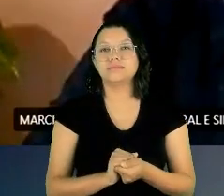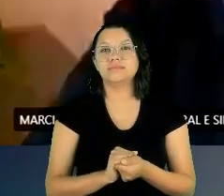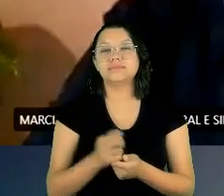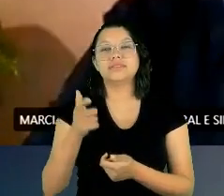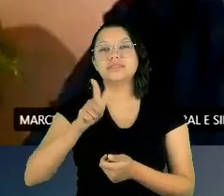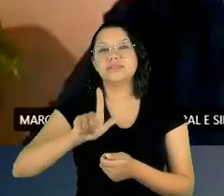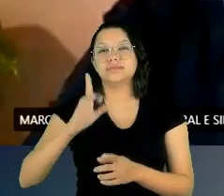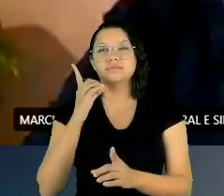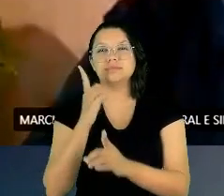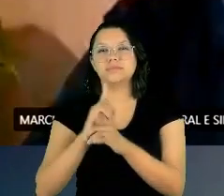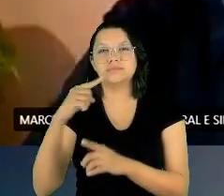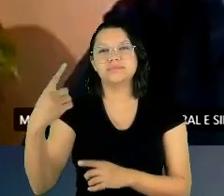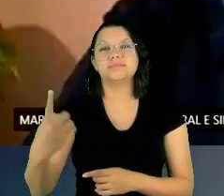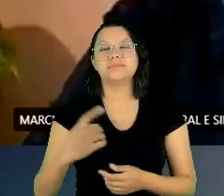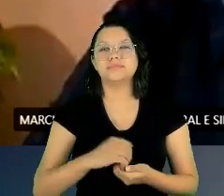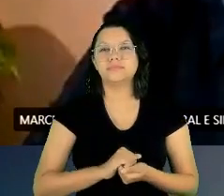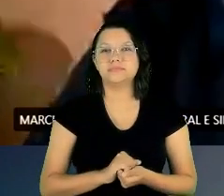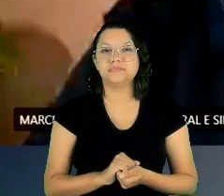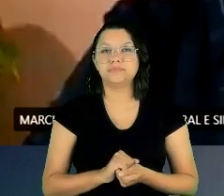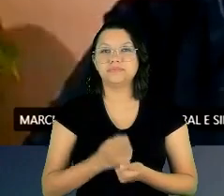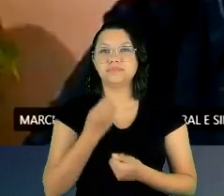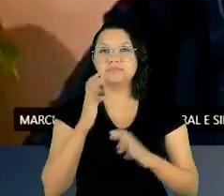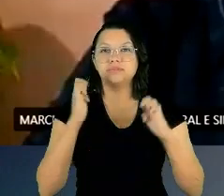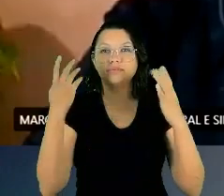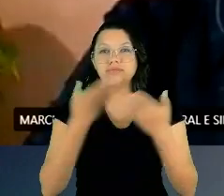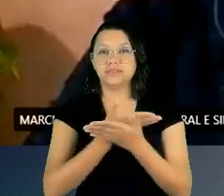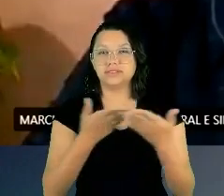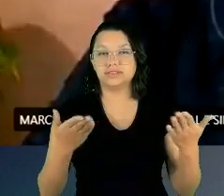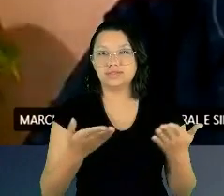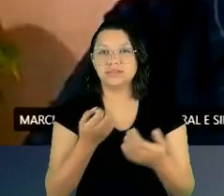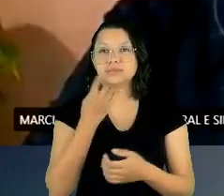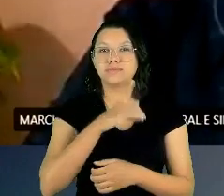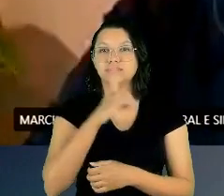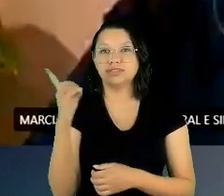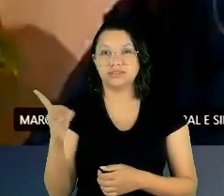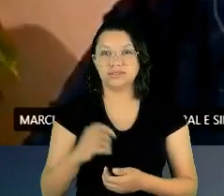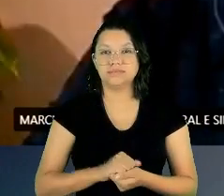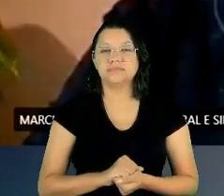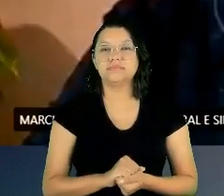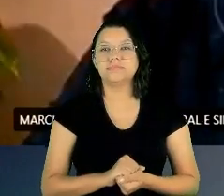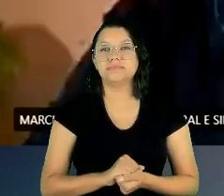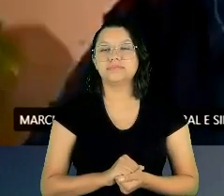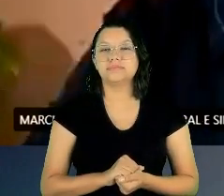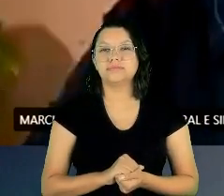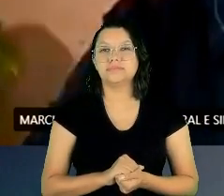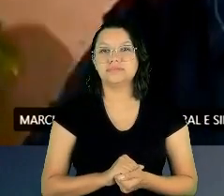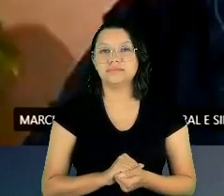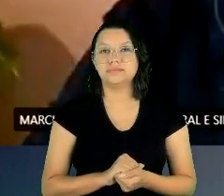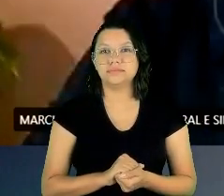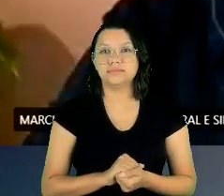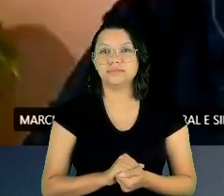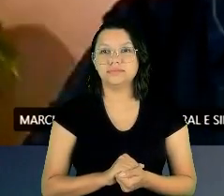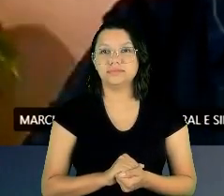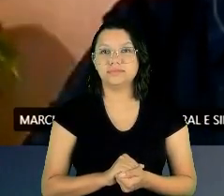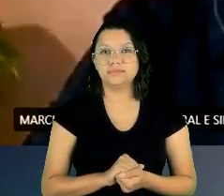uma honra, e quem sabe em outros momentos a gente se encontra. Bom evento a todos e bom dia.